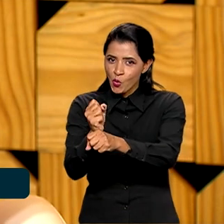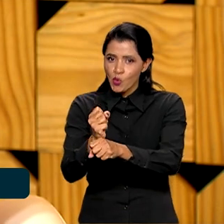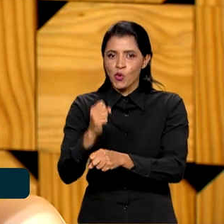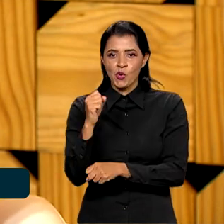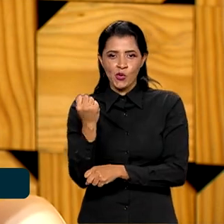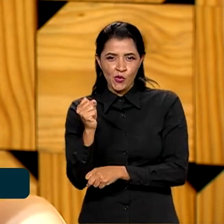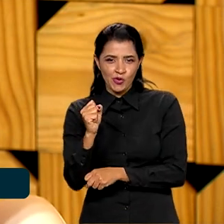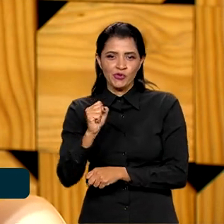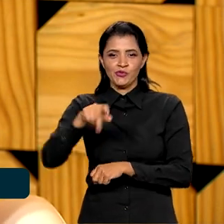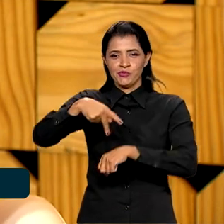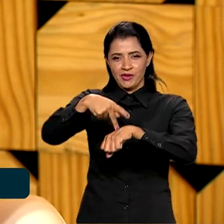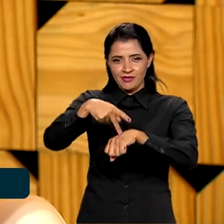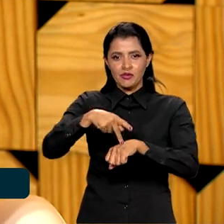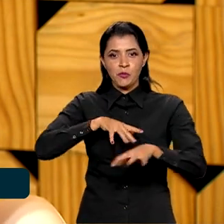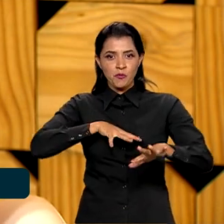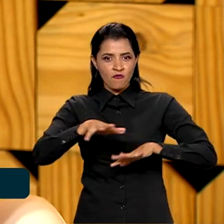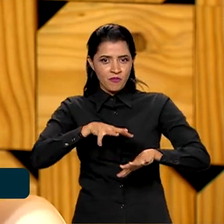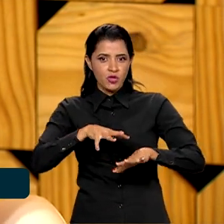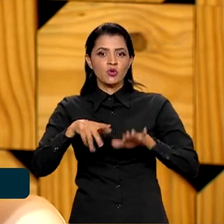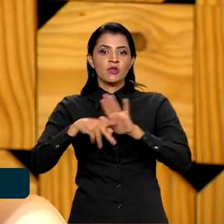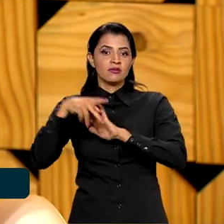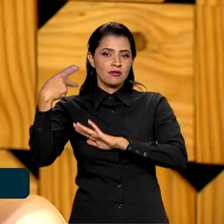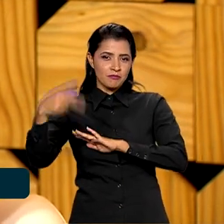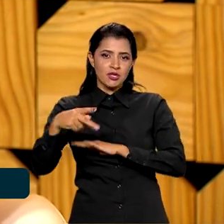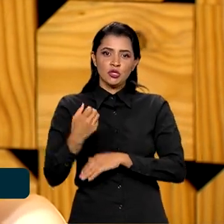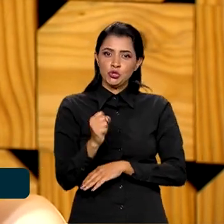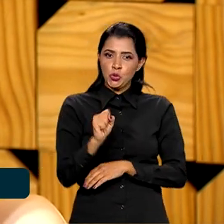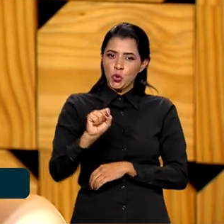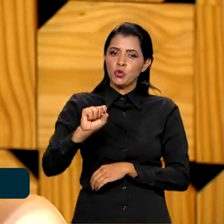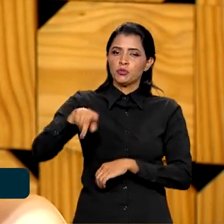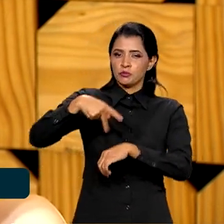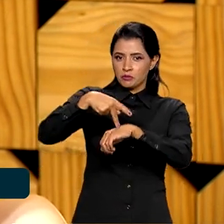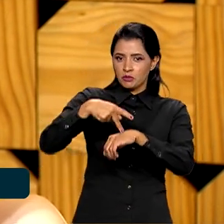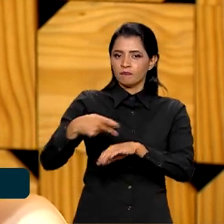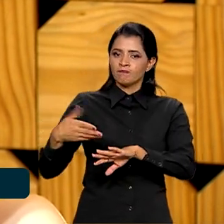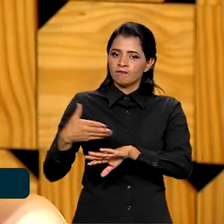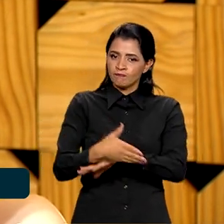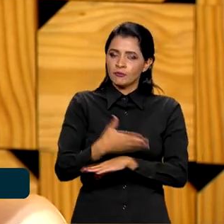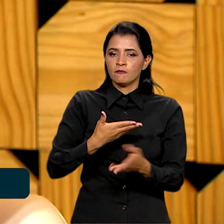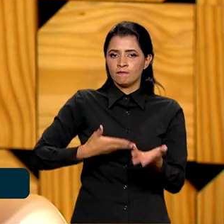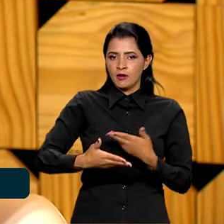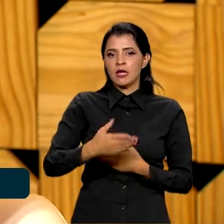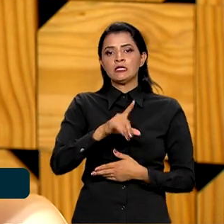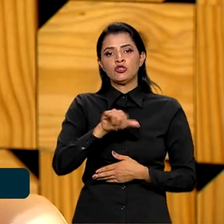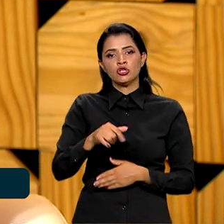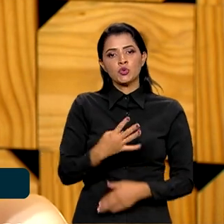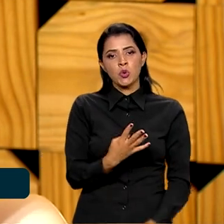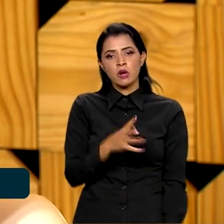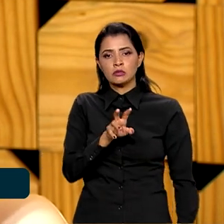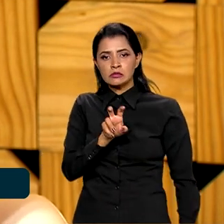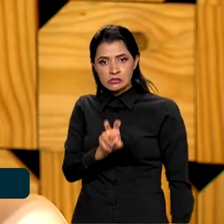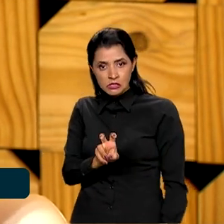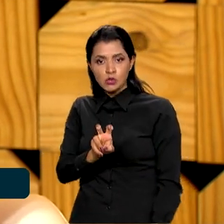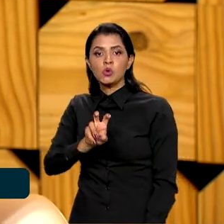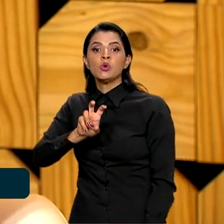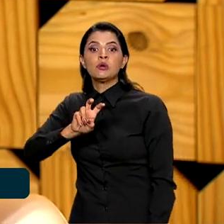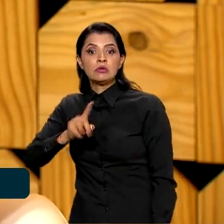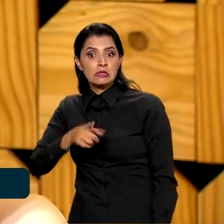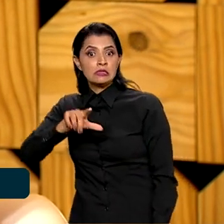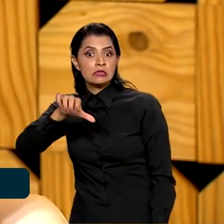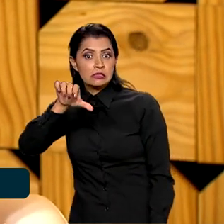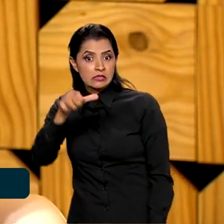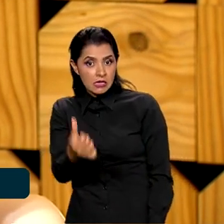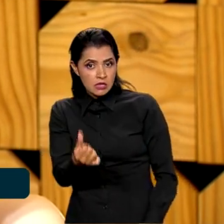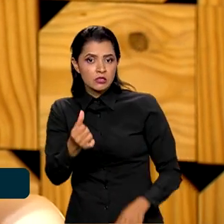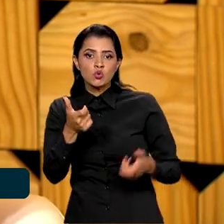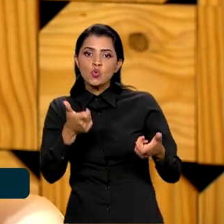os movimentos sociais desses 8 países também, estarão reunidos durante os dias 4, 5 e 6 no mesmo espaço onde ocorre a